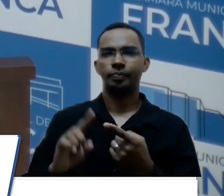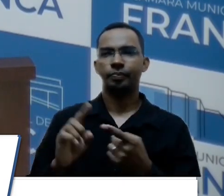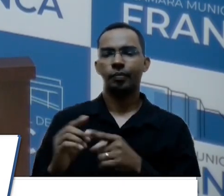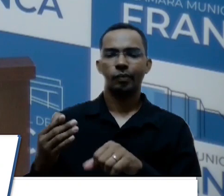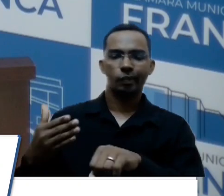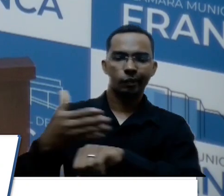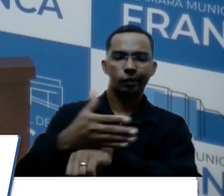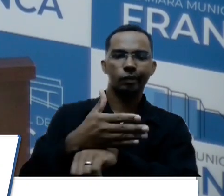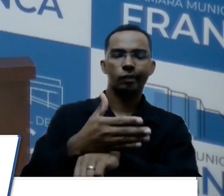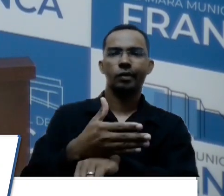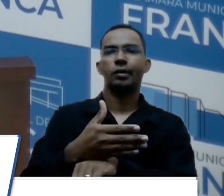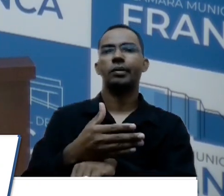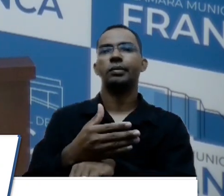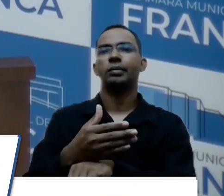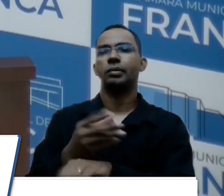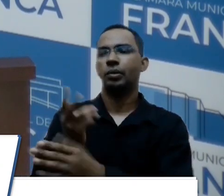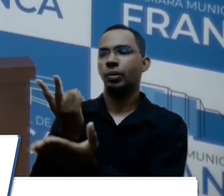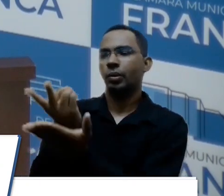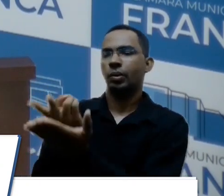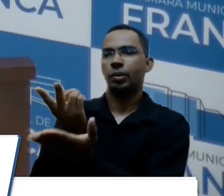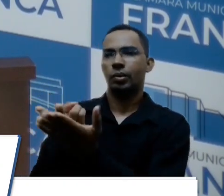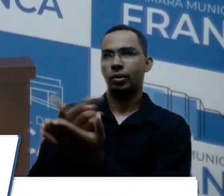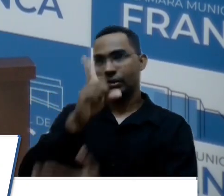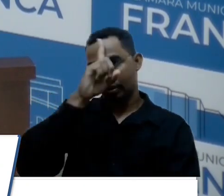do paciente na Santa Casa.